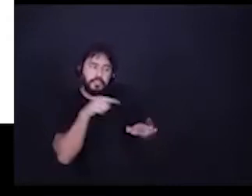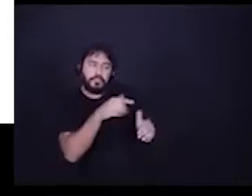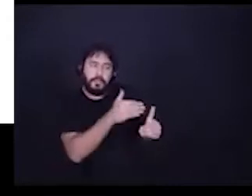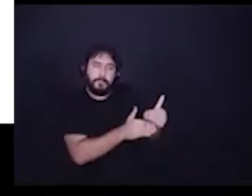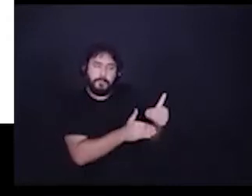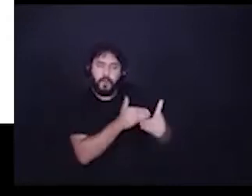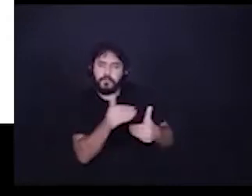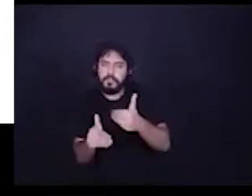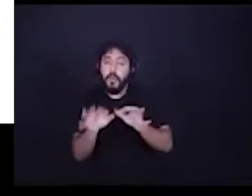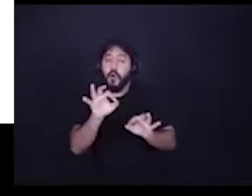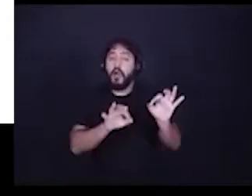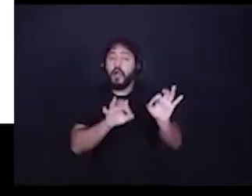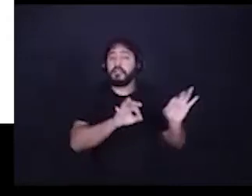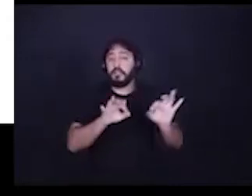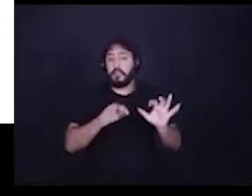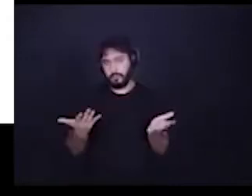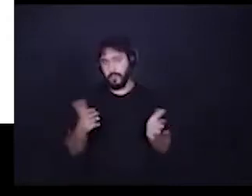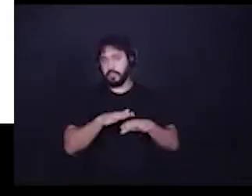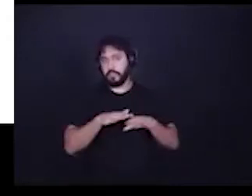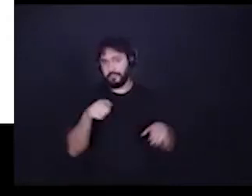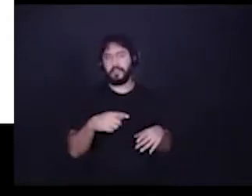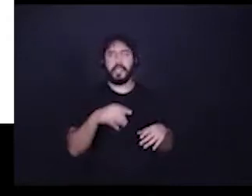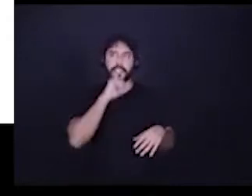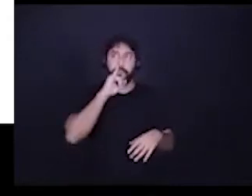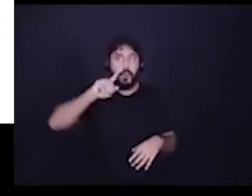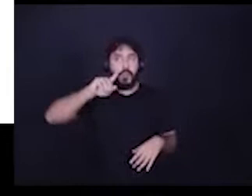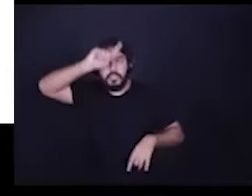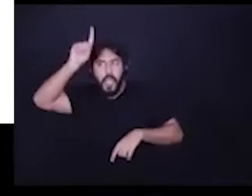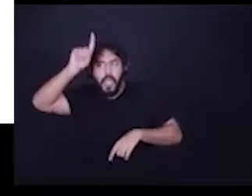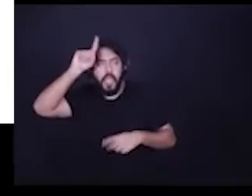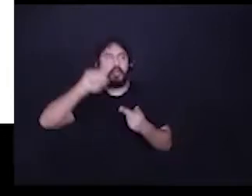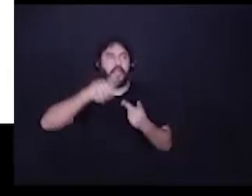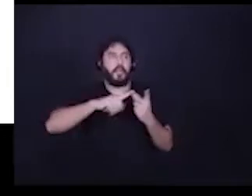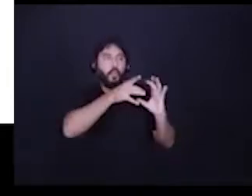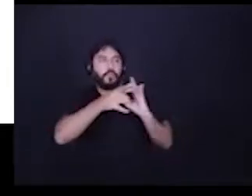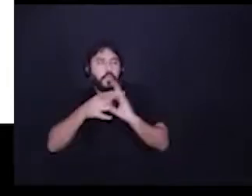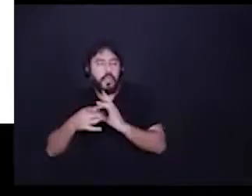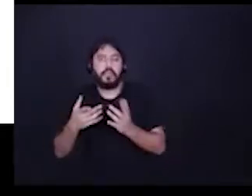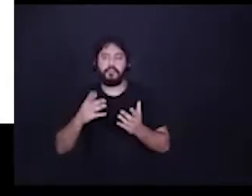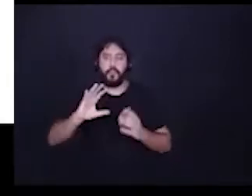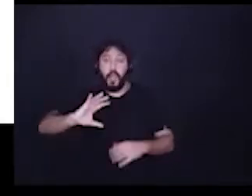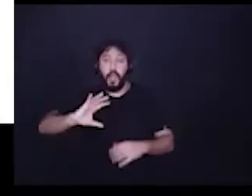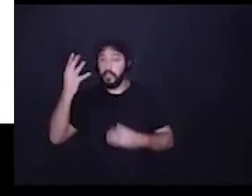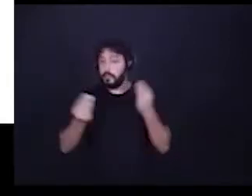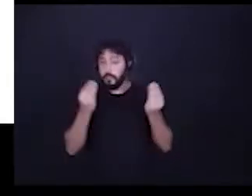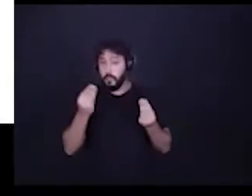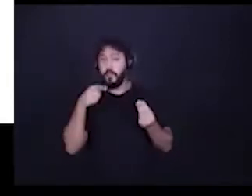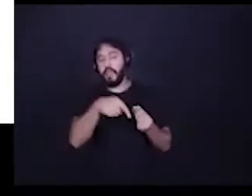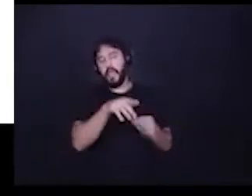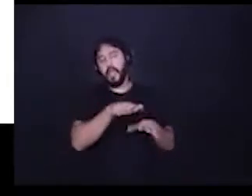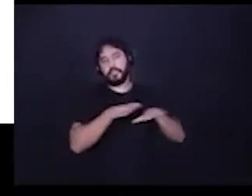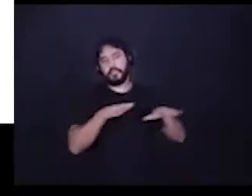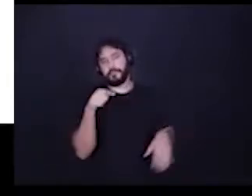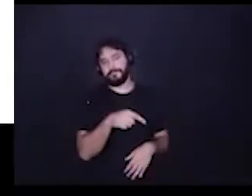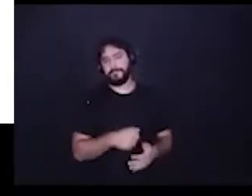armado, né? E que as ideias estão distribuídas e que o contexto no qual o trabalho acontece é esse para mim. Então, por mais que